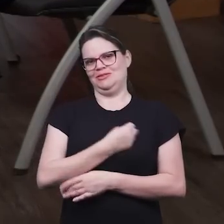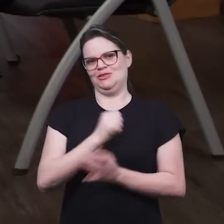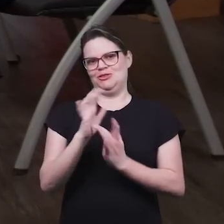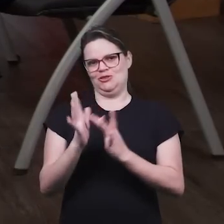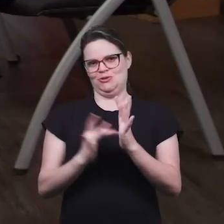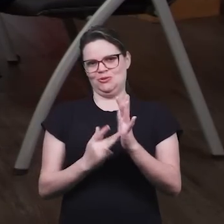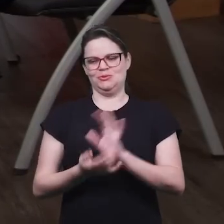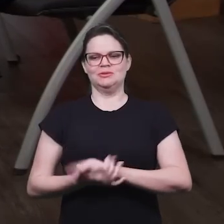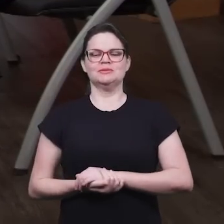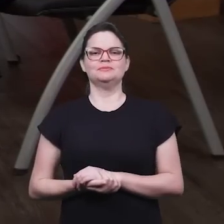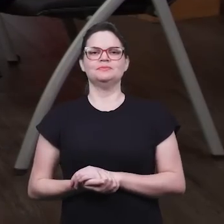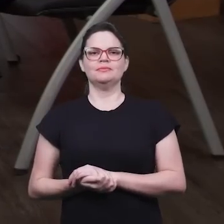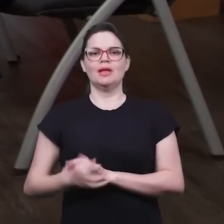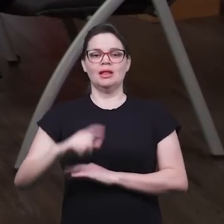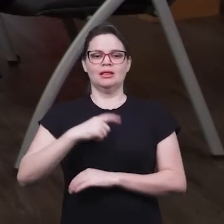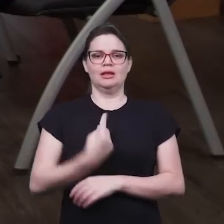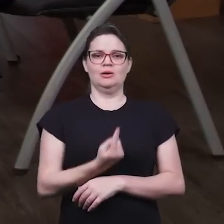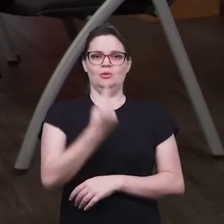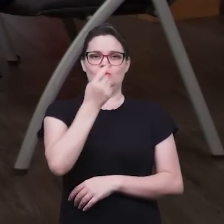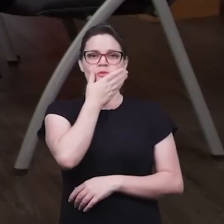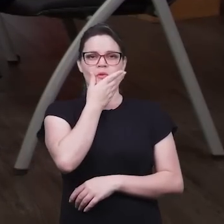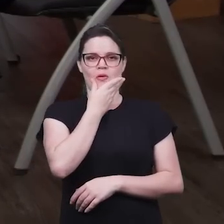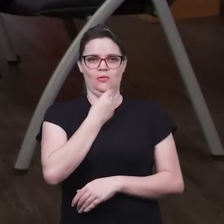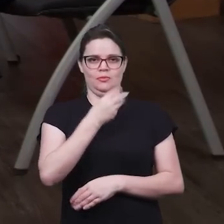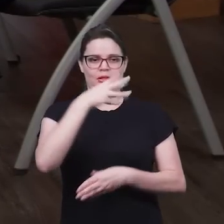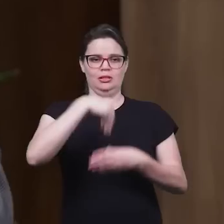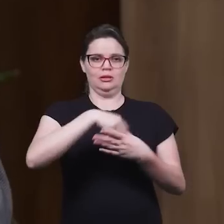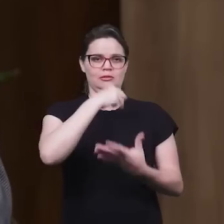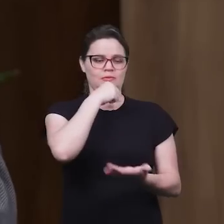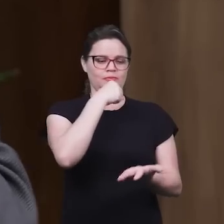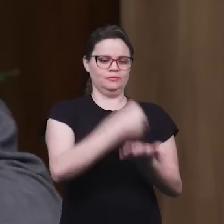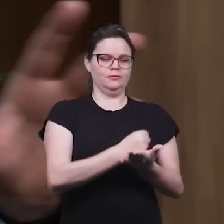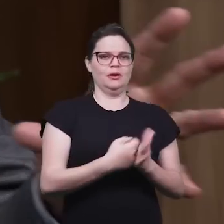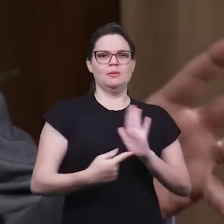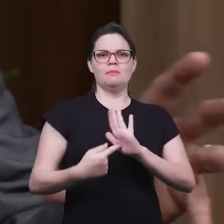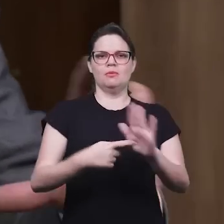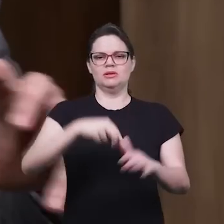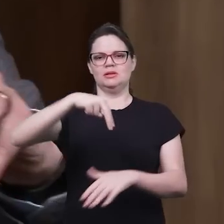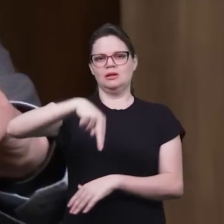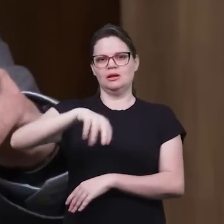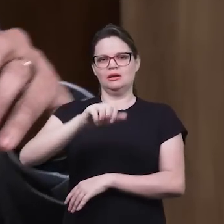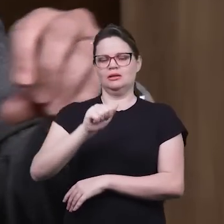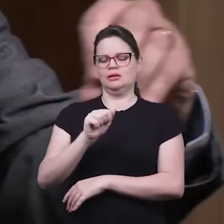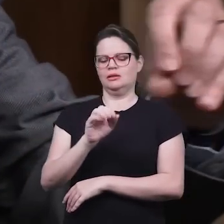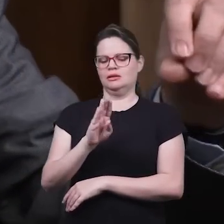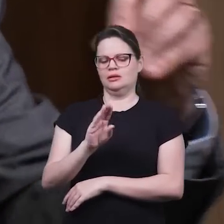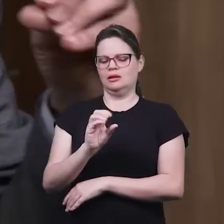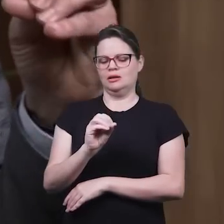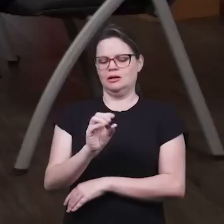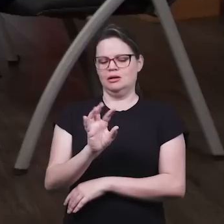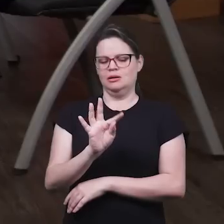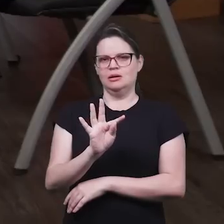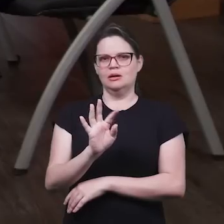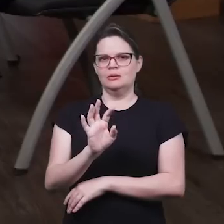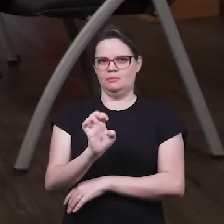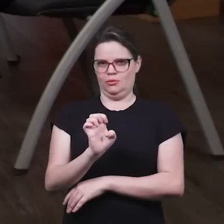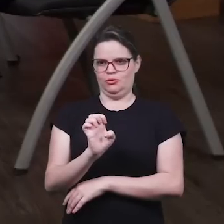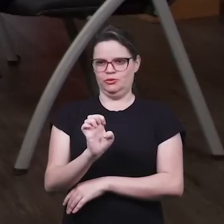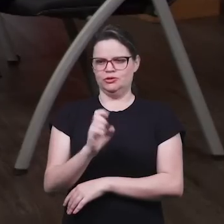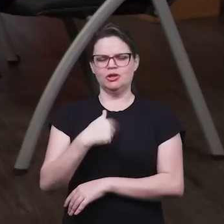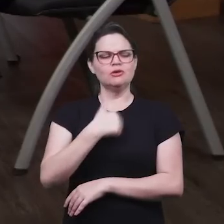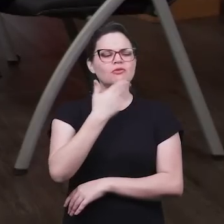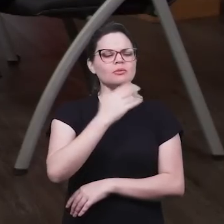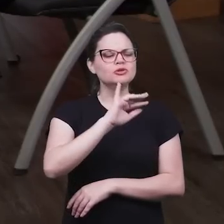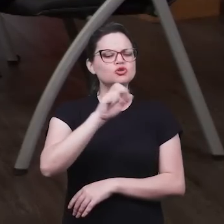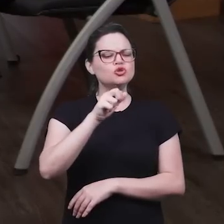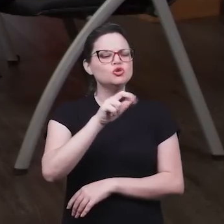uma pessoa, Nabote, que viveu dessa forma. Júlio, resume um pouquinho aqui a parte